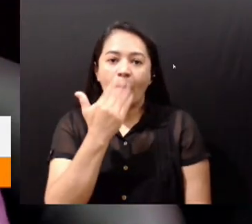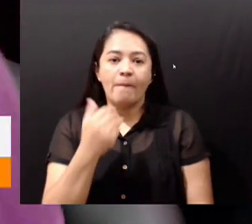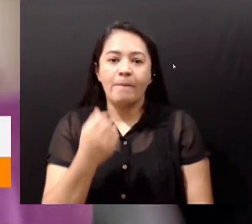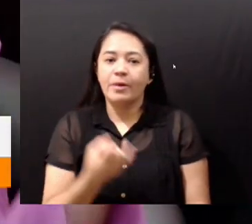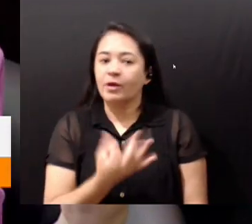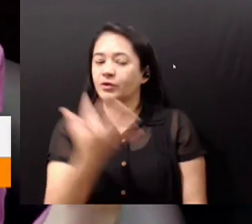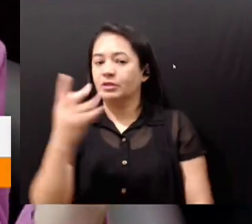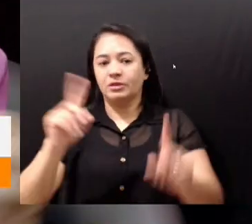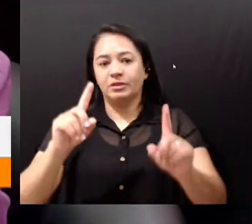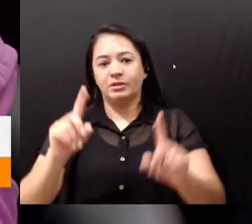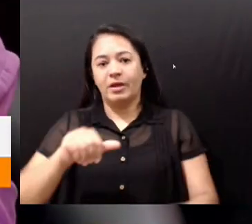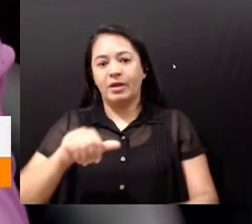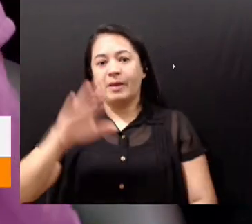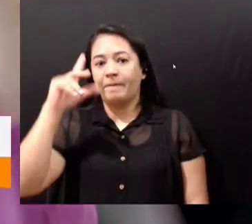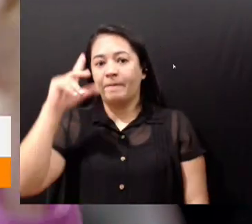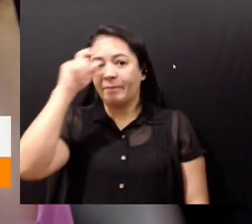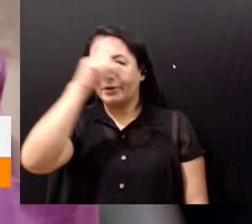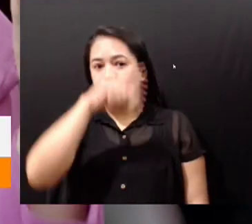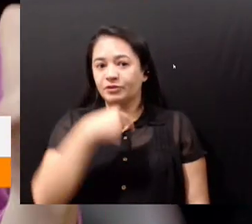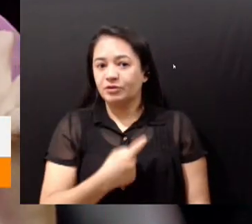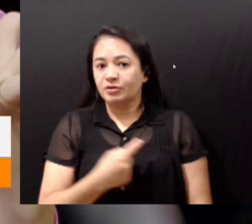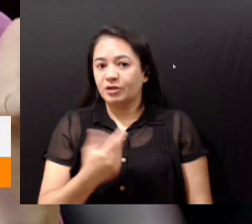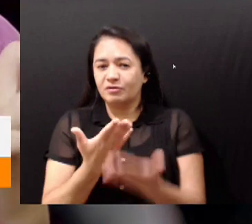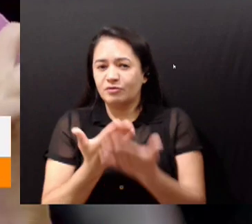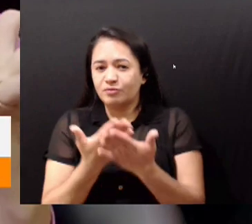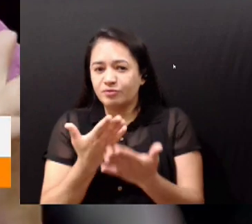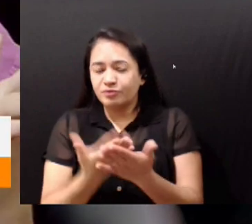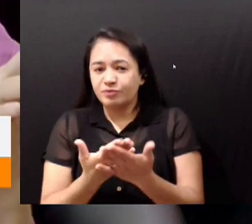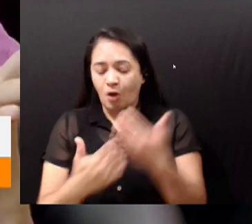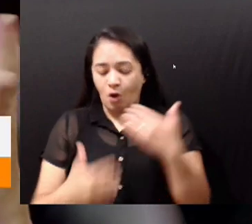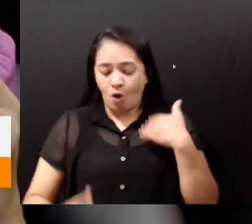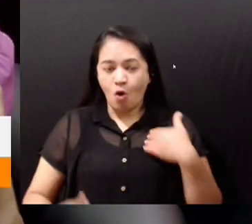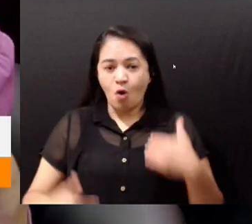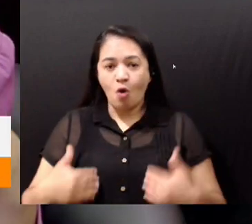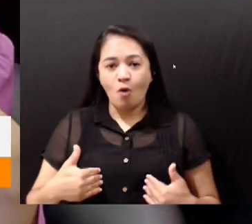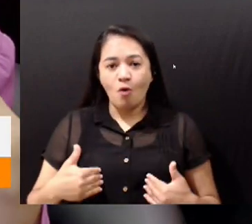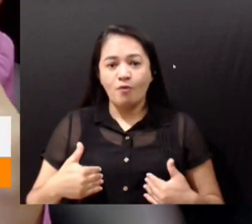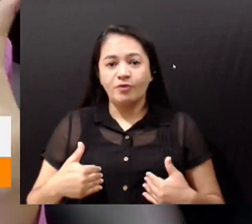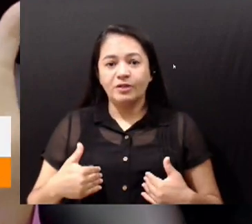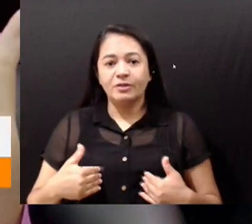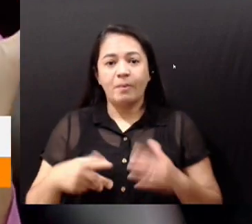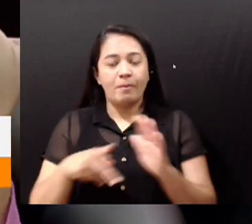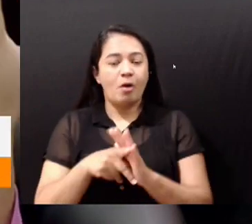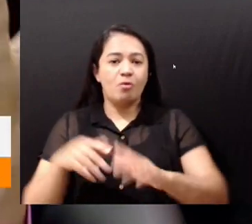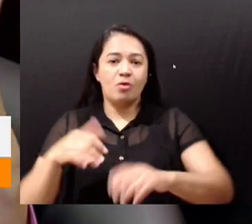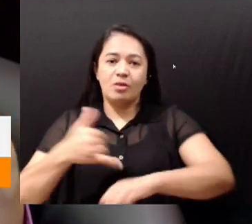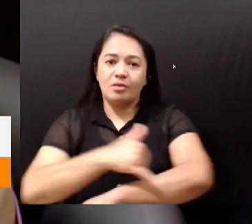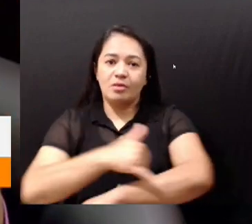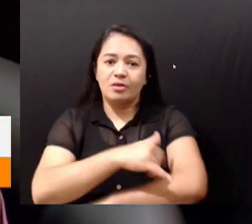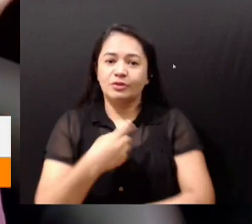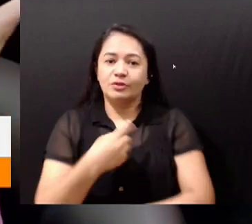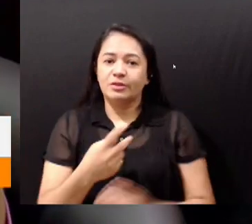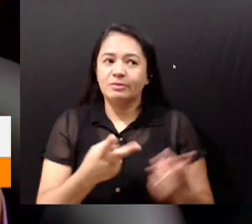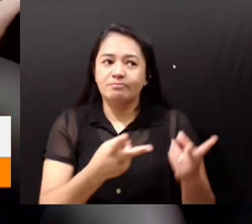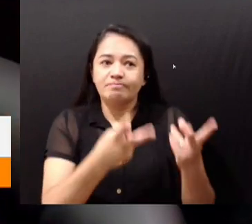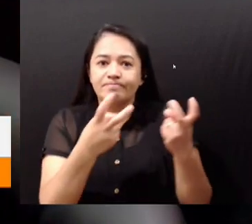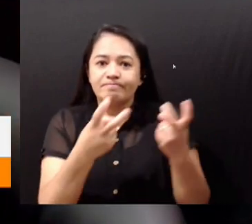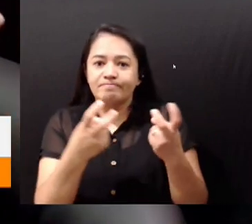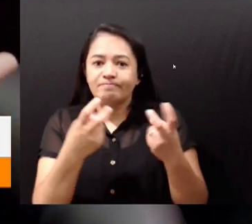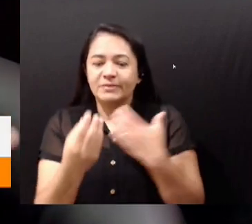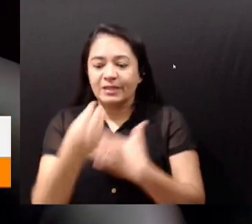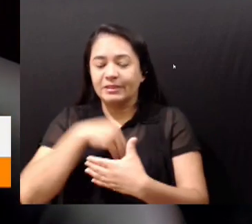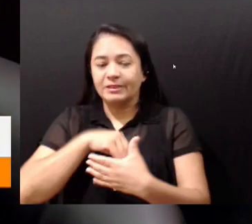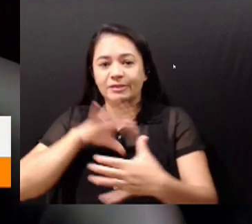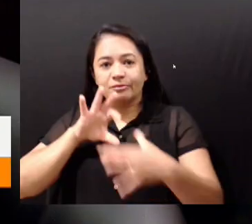complexo, né? Quando a gente vai estudar a fisiopatologia da obesidade, a gente vai ver várias interações a nível do sistema